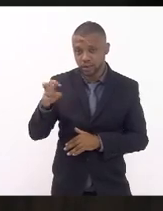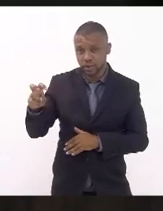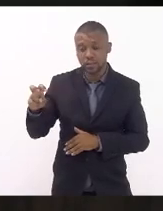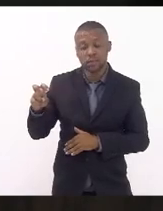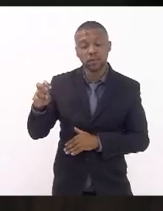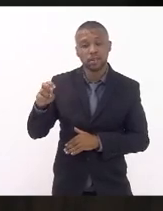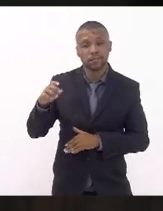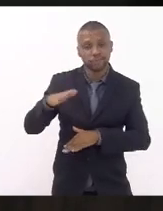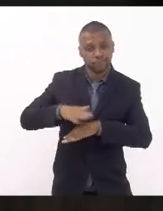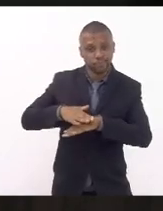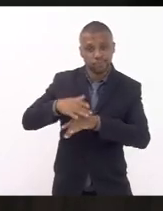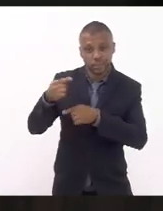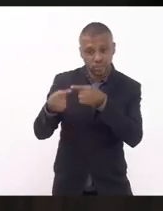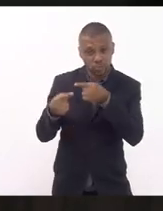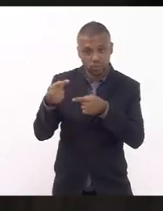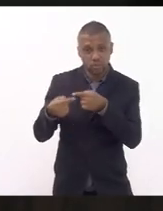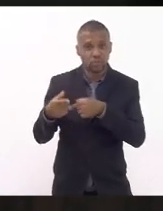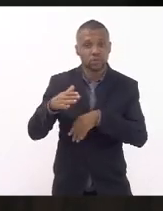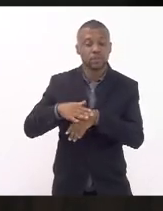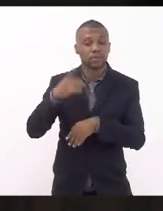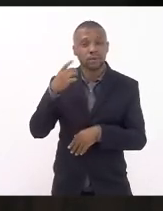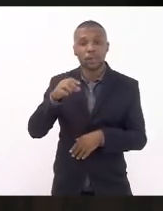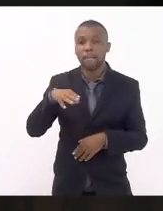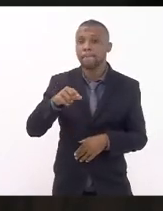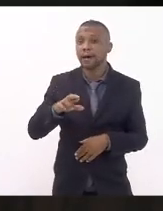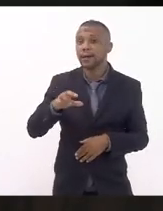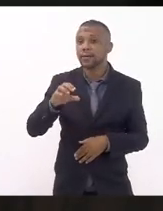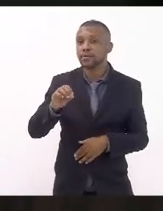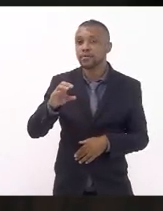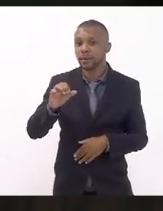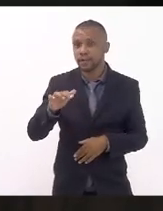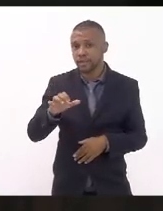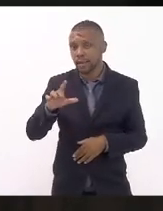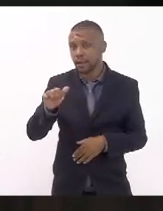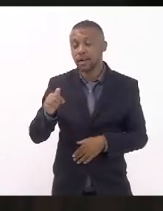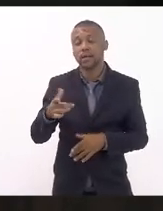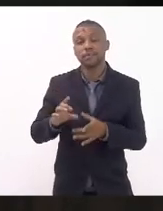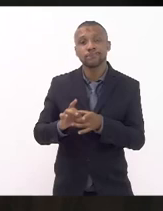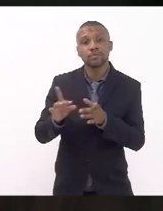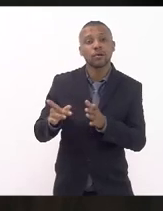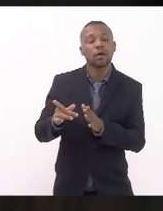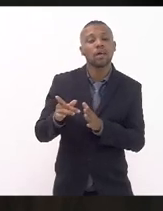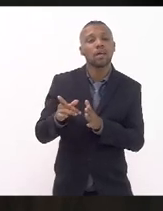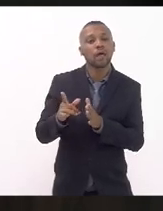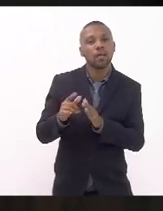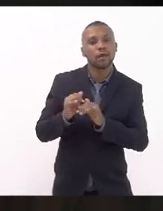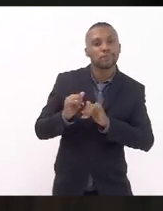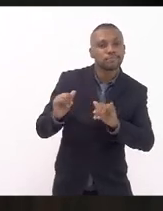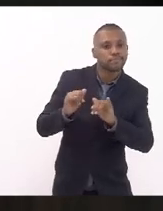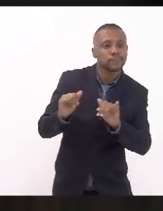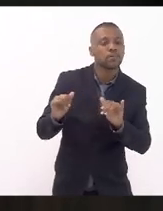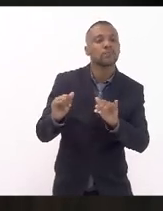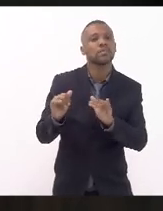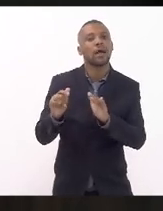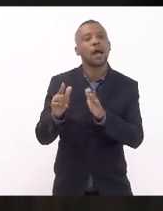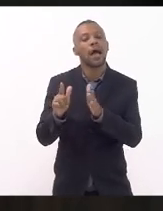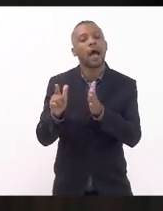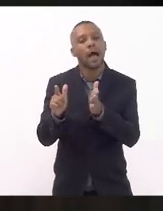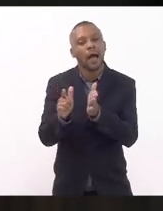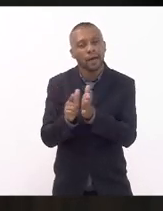do vencido, de autoria dos deputados Márcio Canella e Vaguinho, dispõe sobre a emissão de atestados médicos